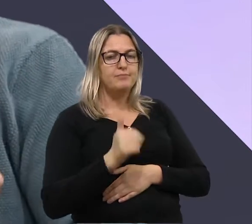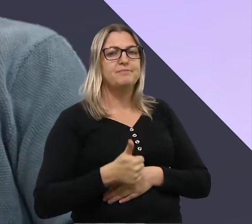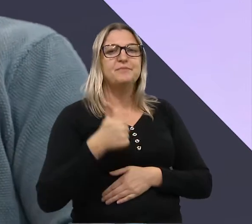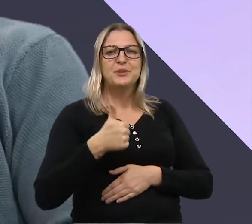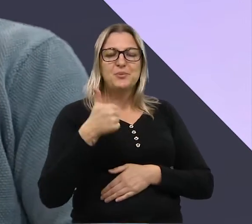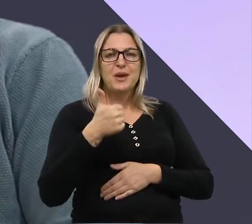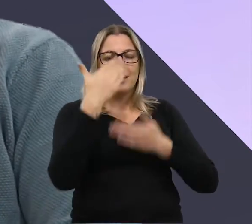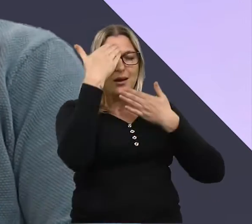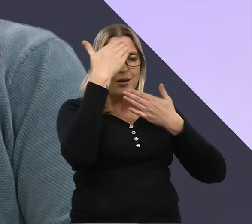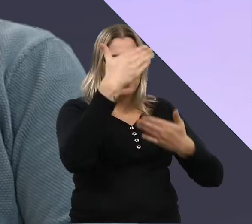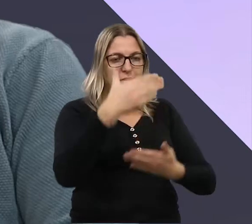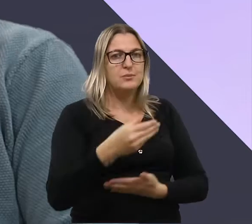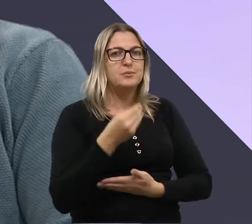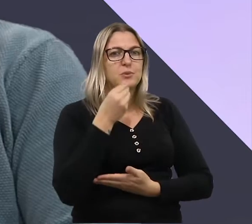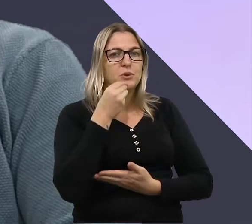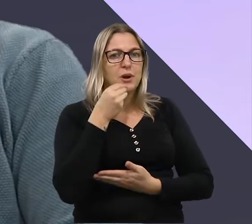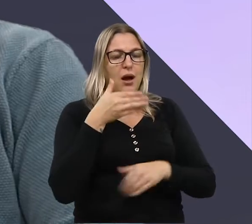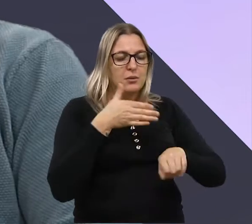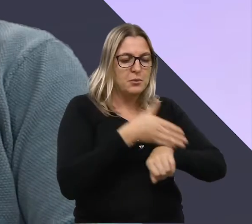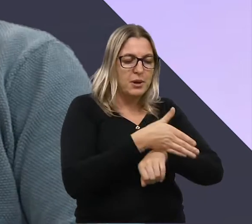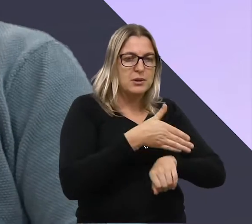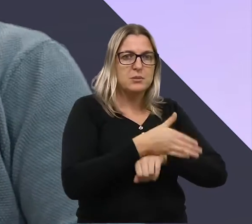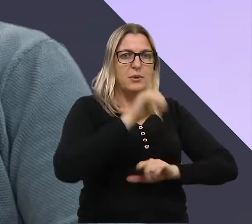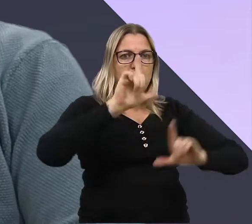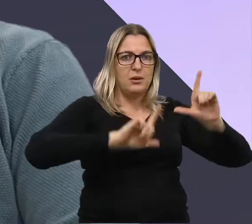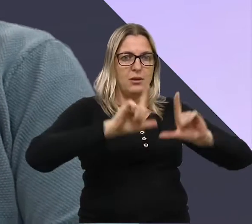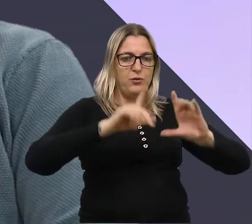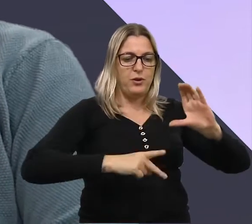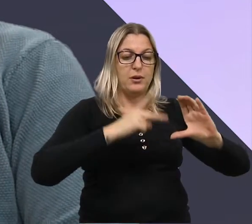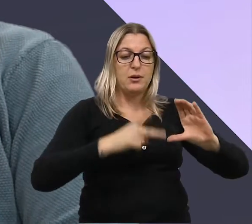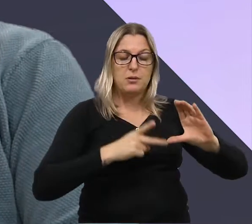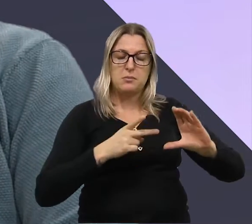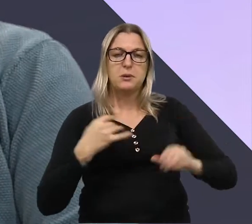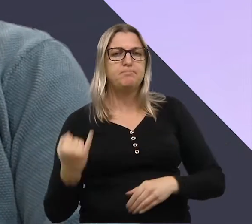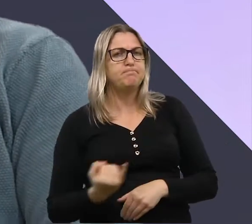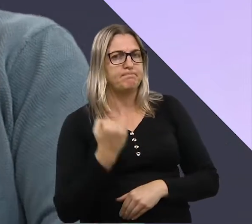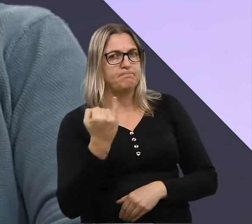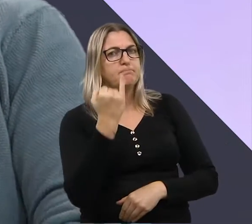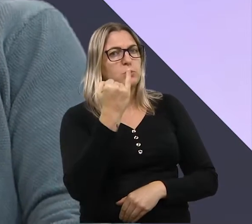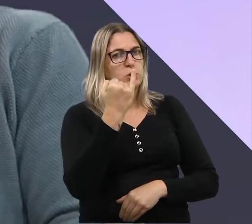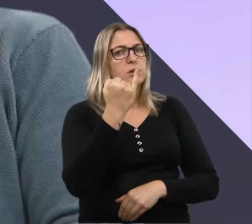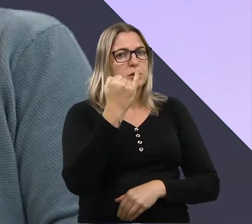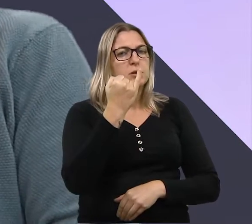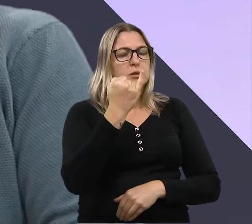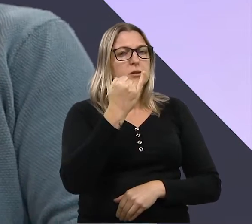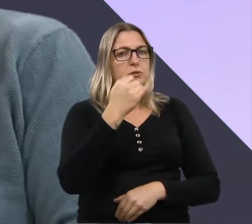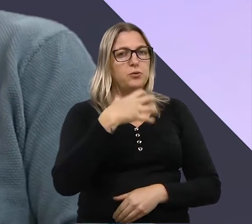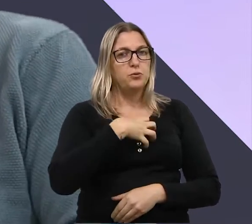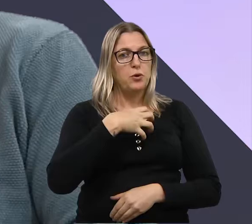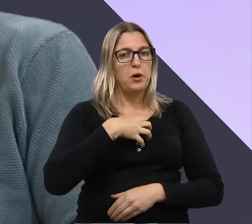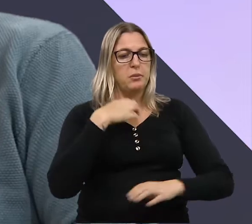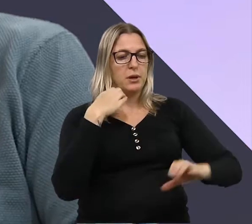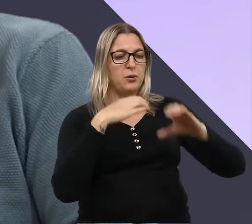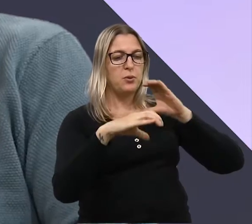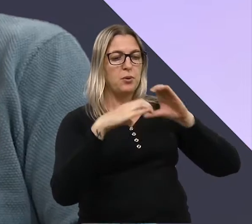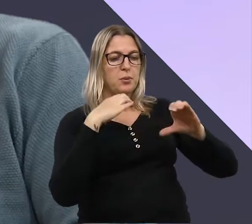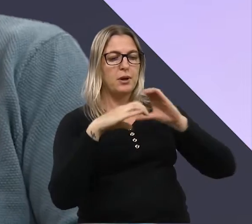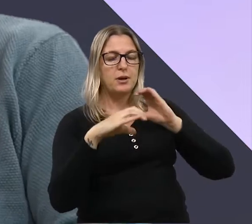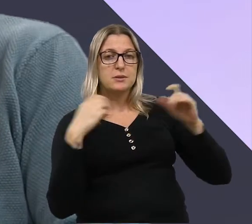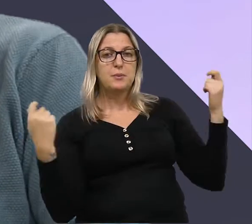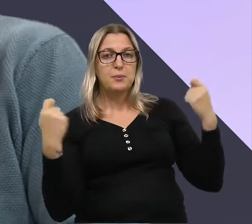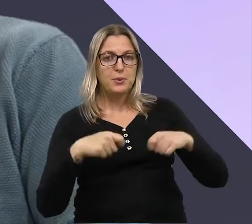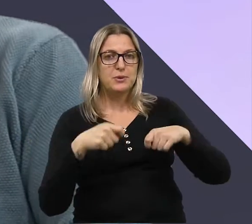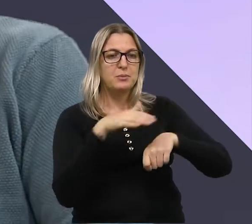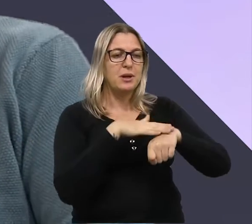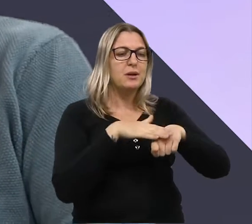primeiro agradeço a oportunidade está aqui né na TV Câmara essa importante ferramenta de comunicação que nos